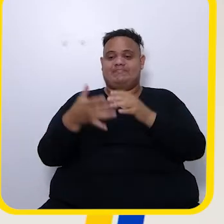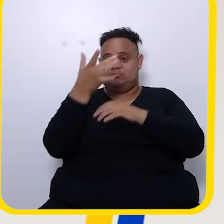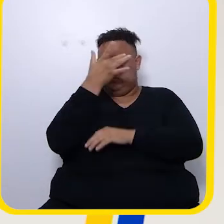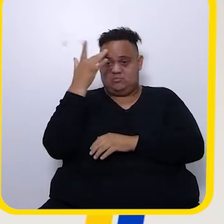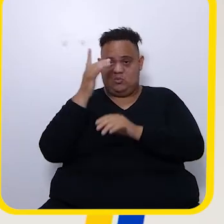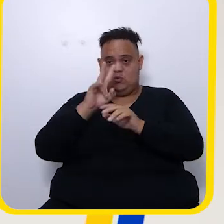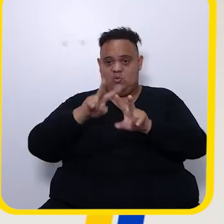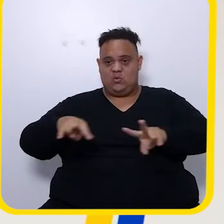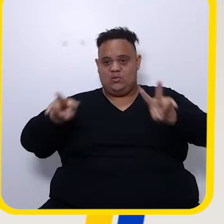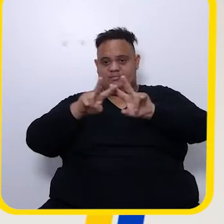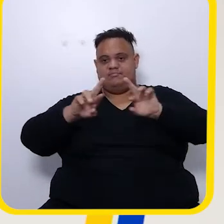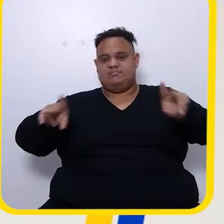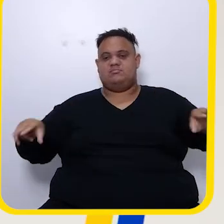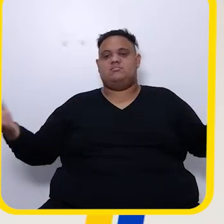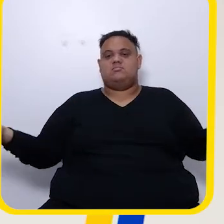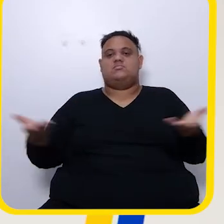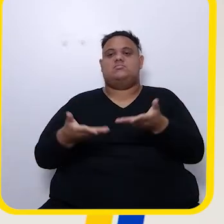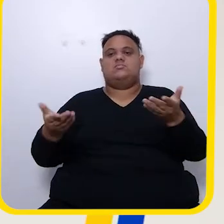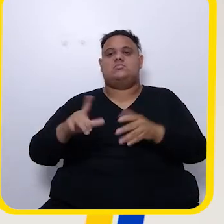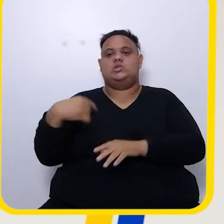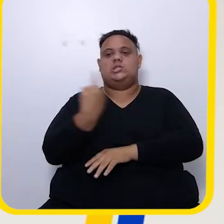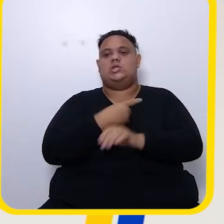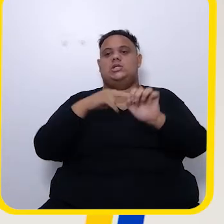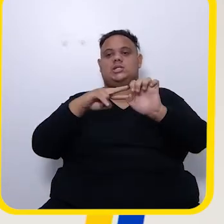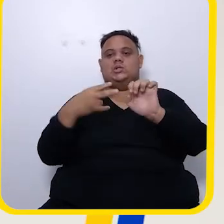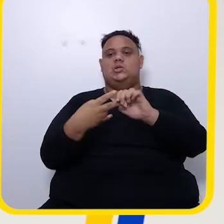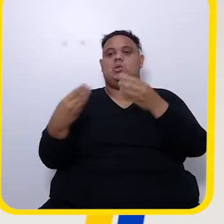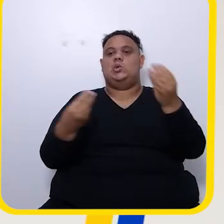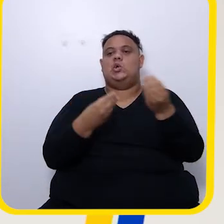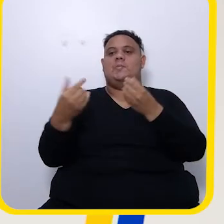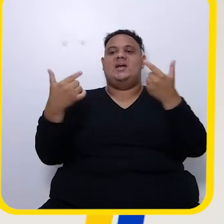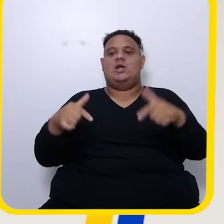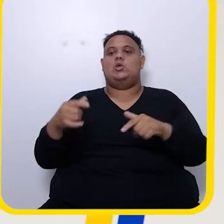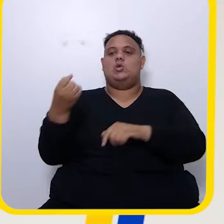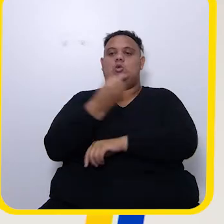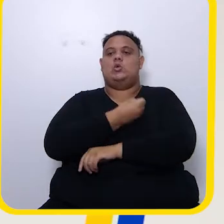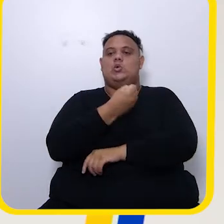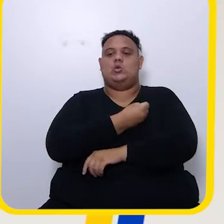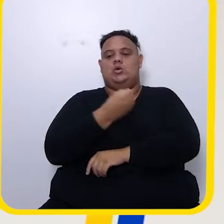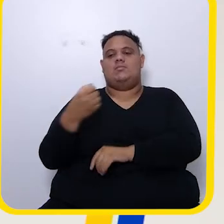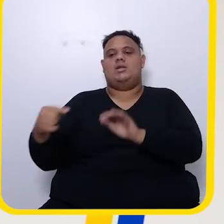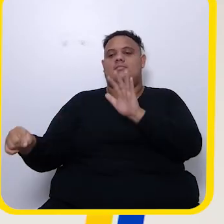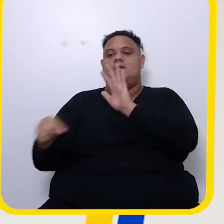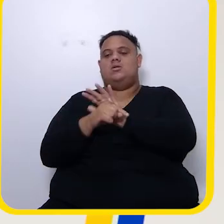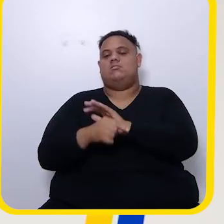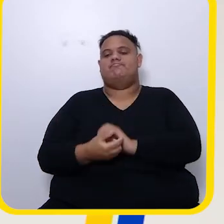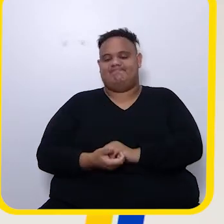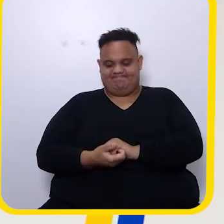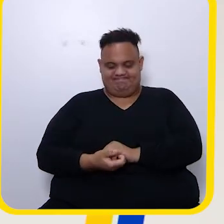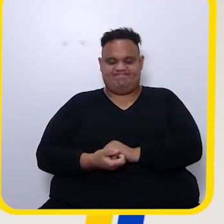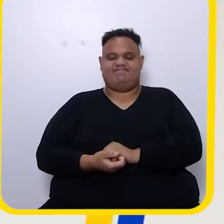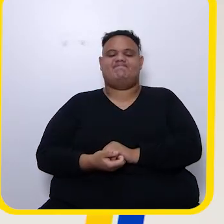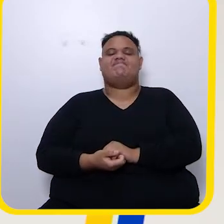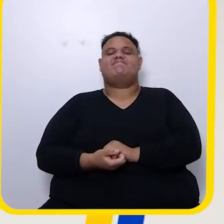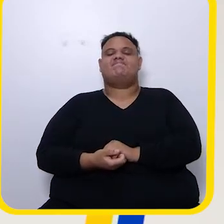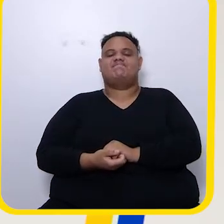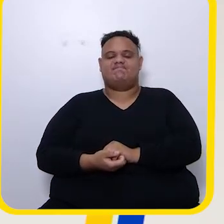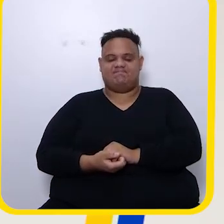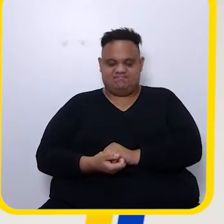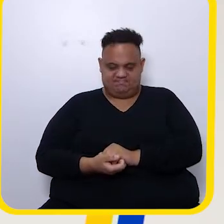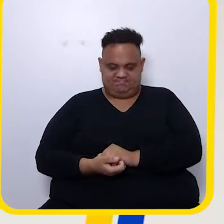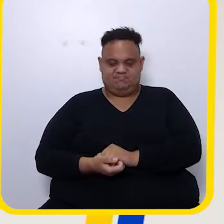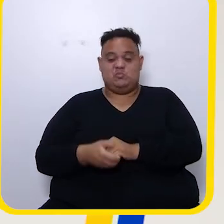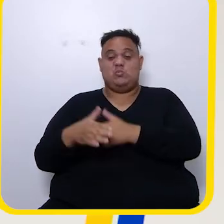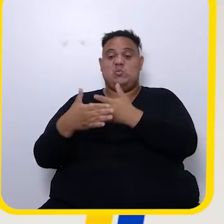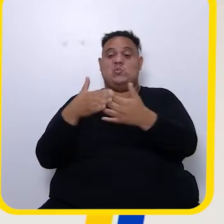a diferença agora da nossa equação, como ela está com números bem menores, certo? Qualquer uma dessas